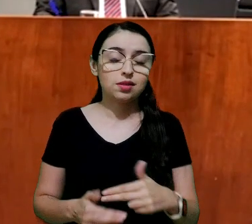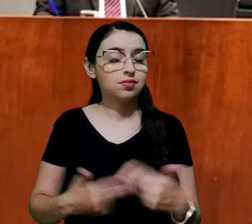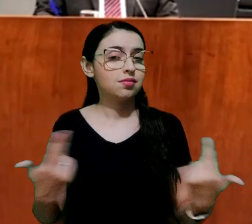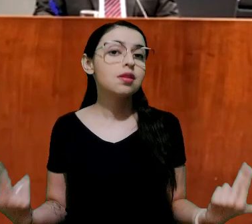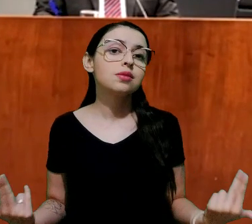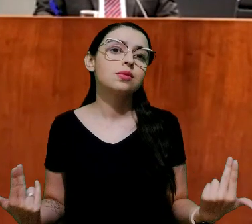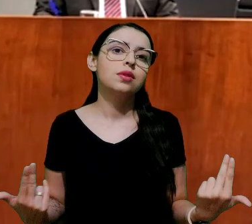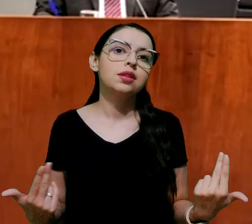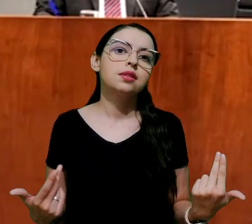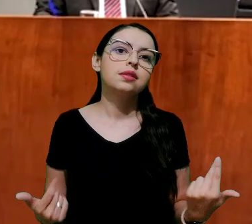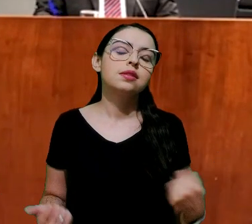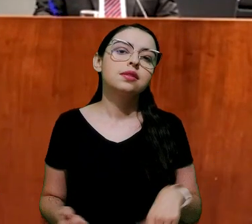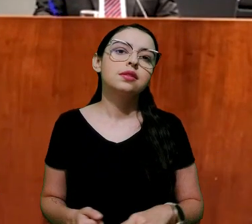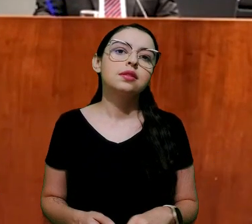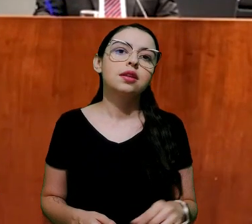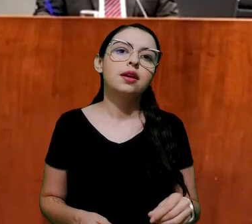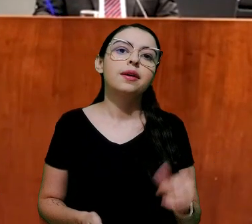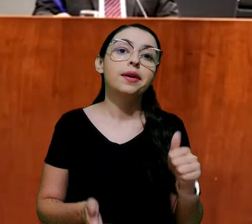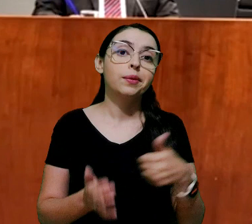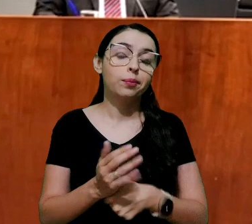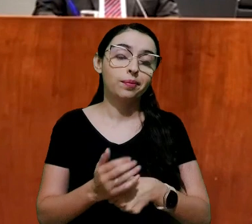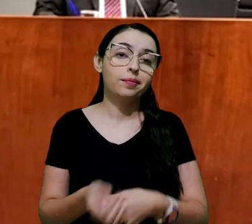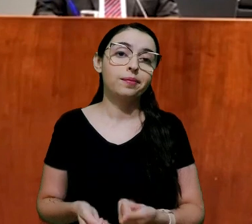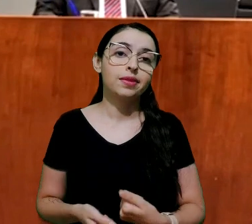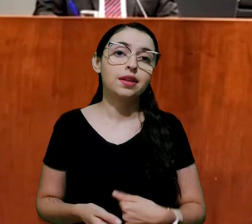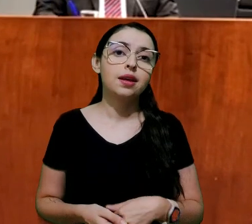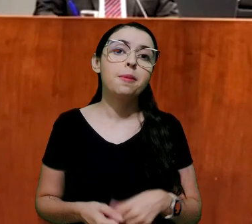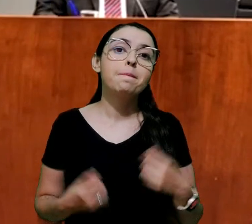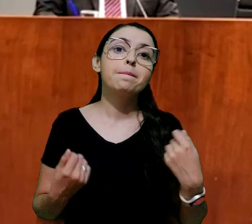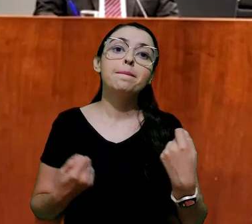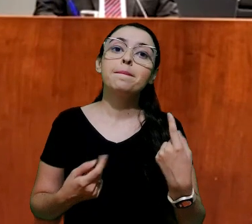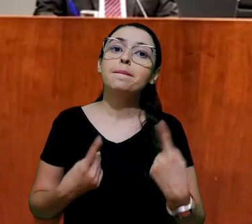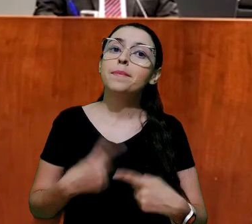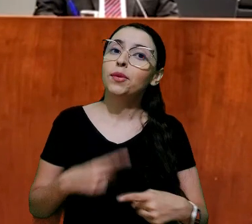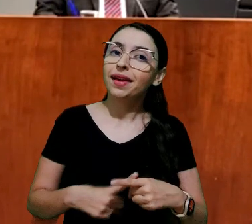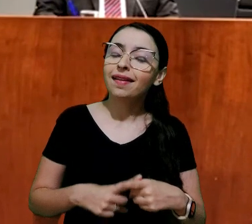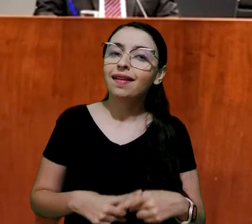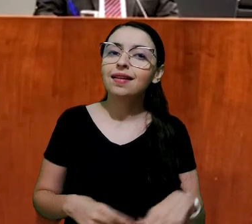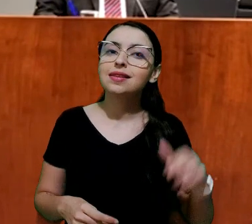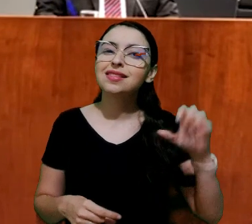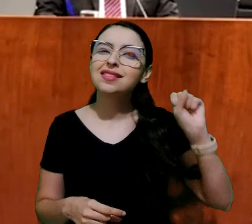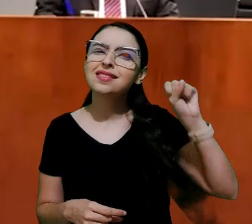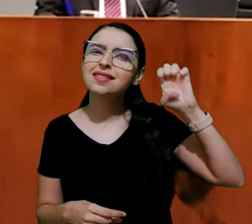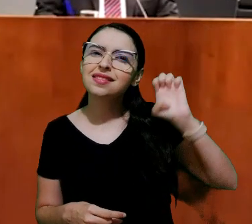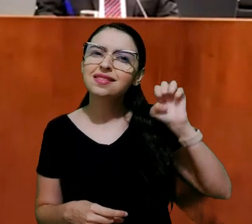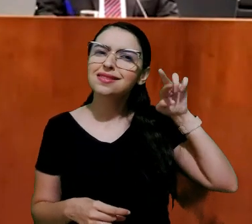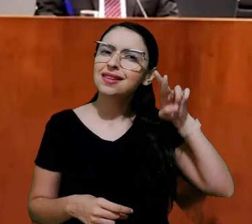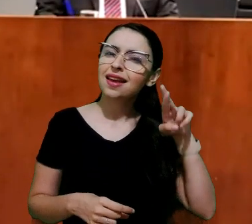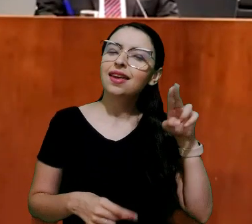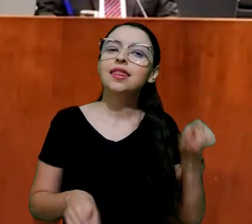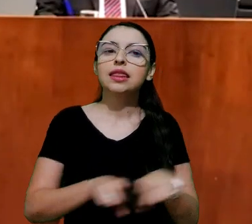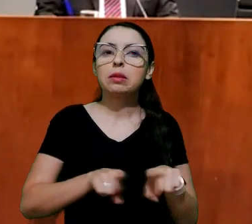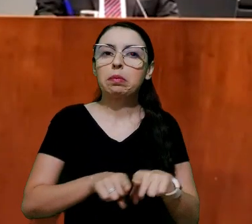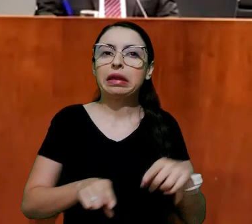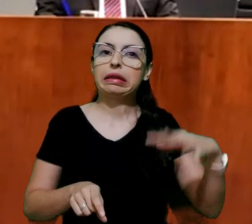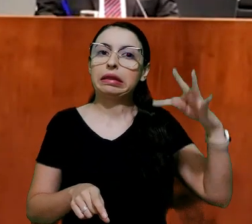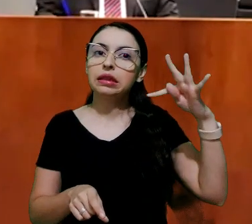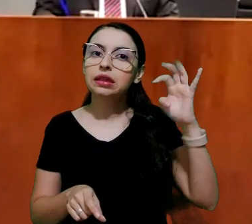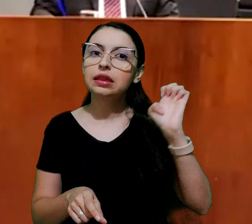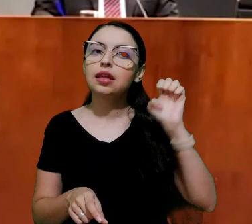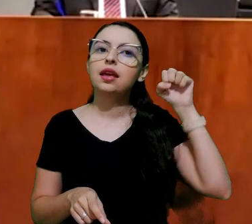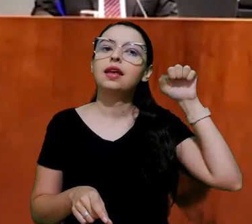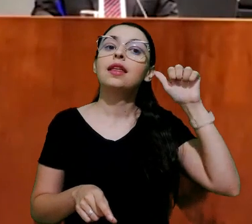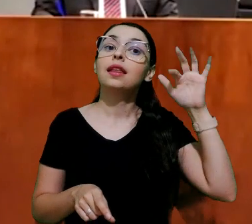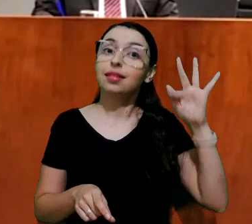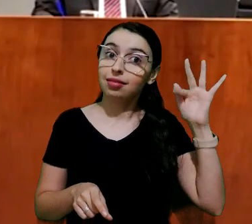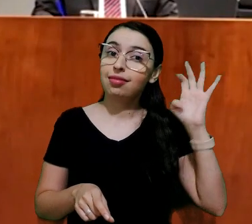seu patrimônio. Porque ser e ter são coisas, são temas coligados, juntos,